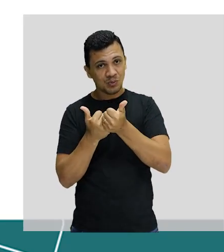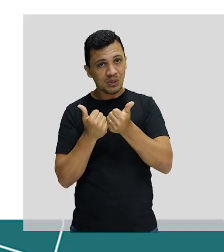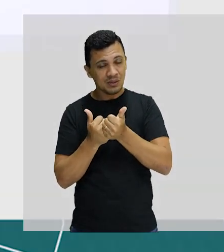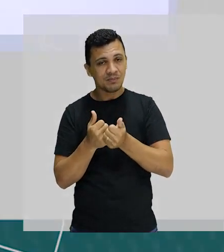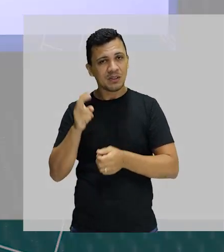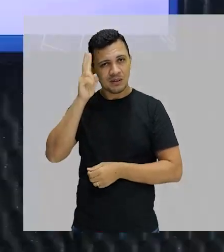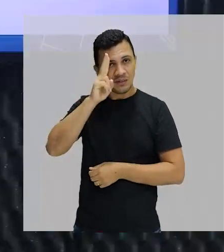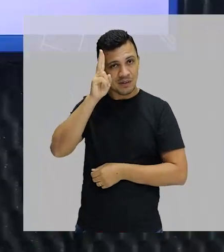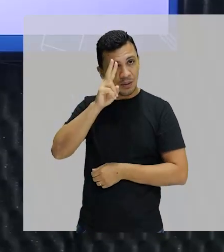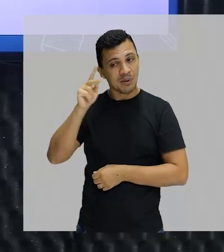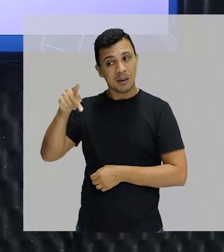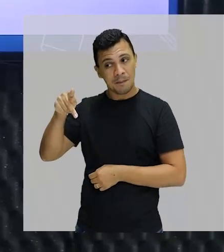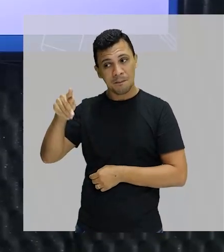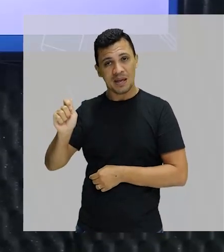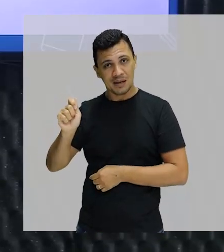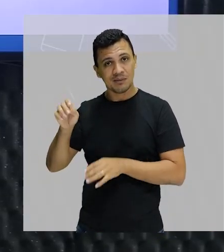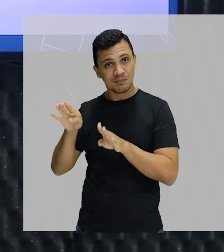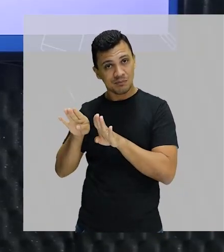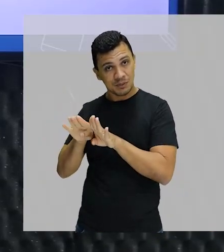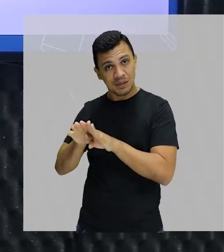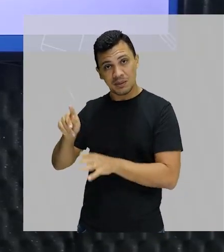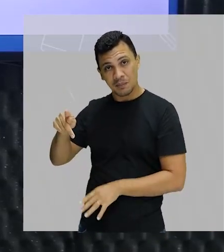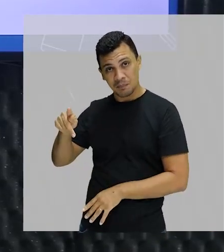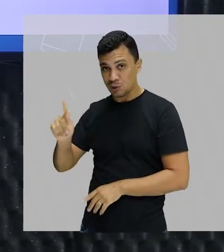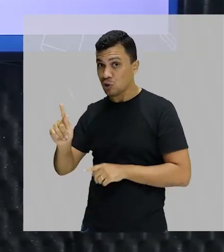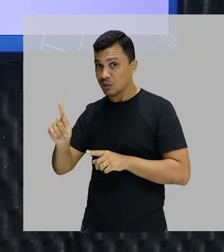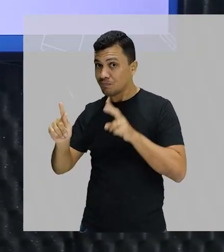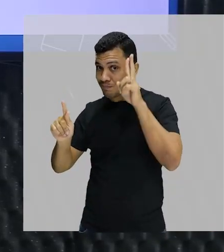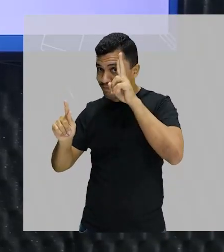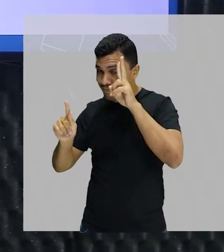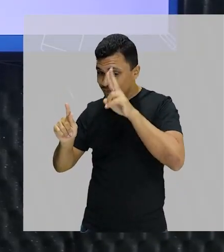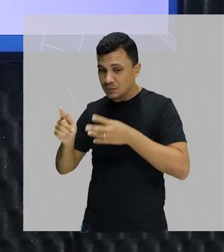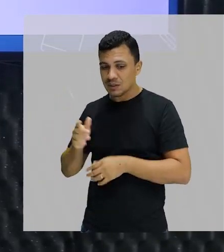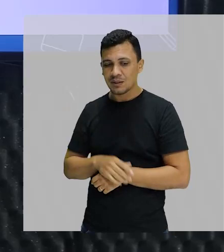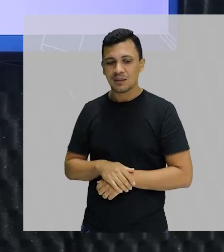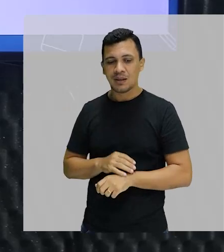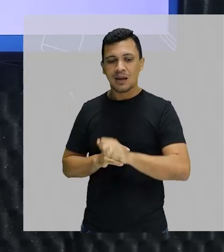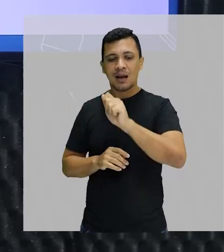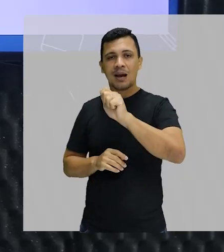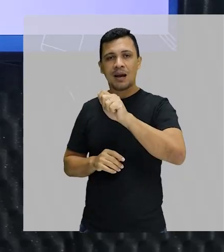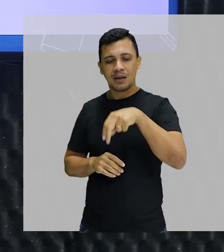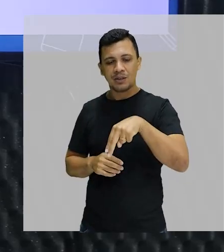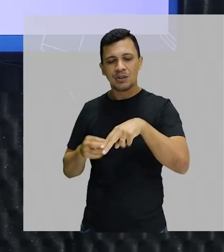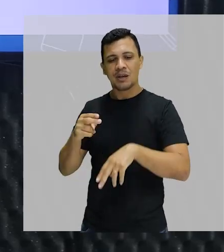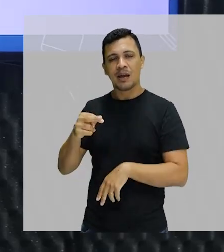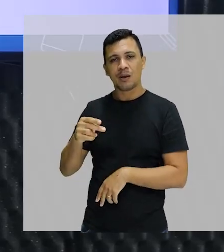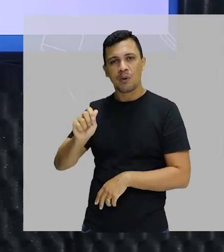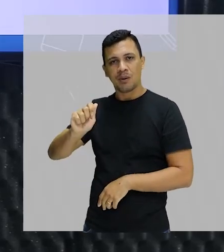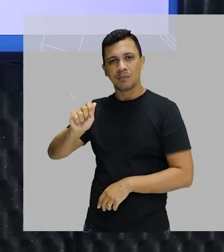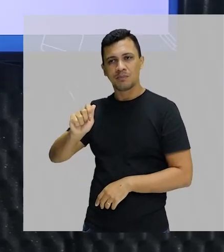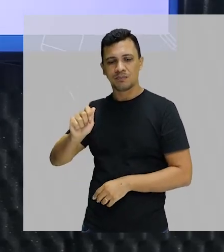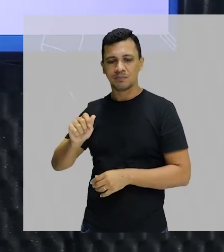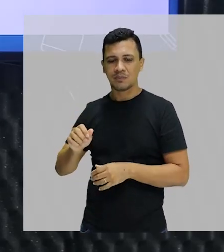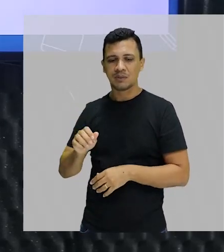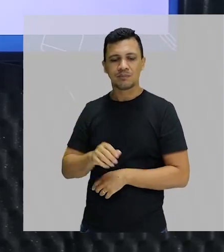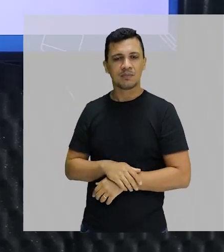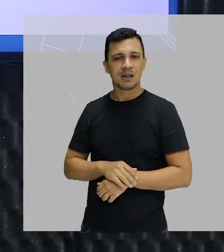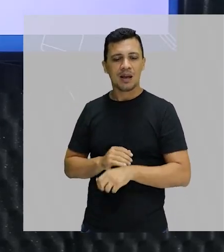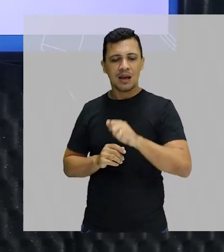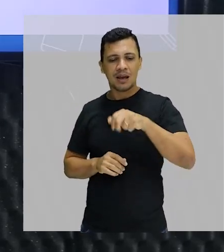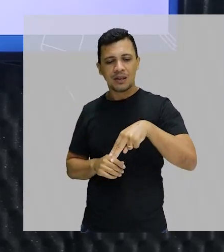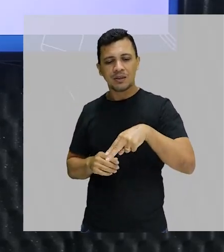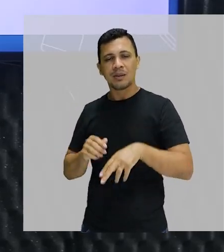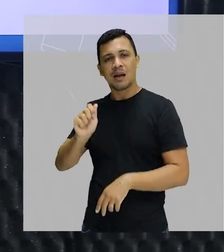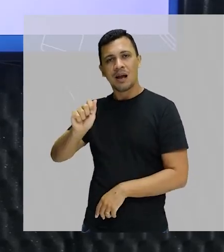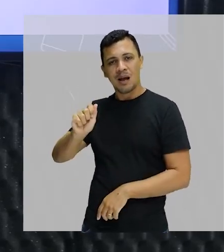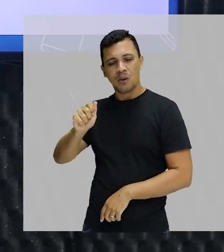PG. Lá, né, termo geral da PA, AN igual a A1 vezes, ou desculpa, A1